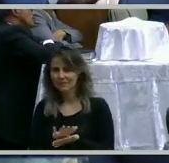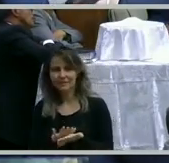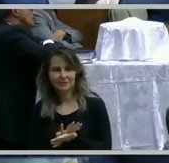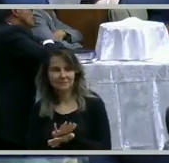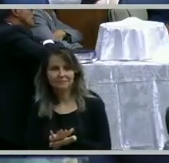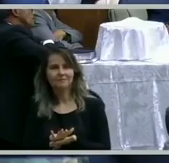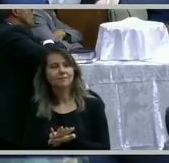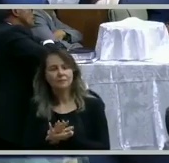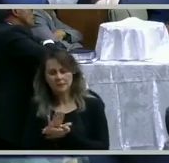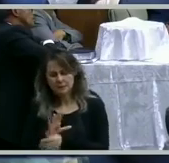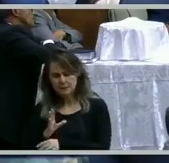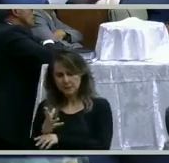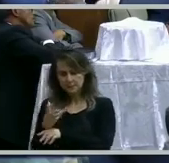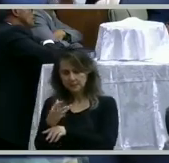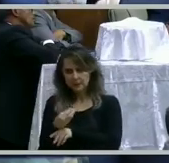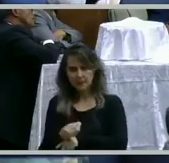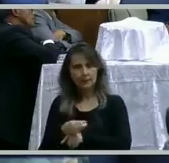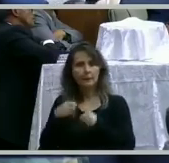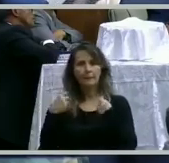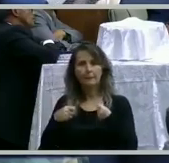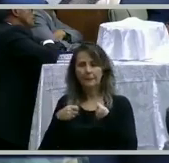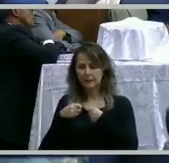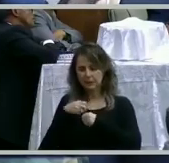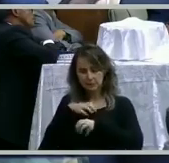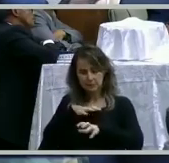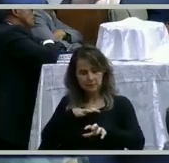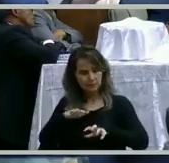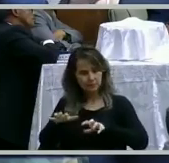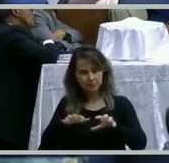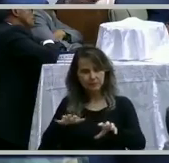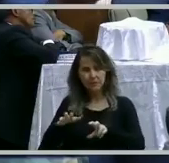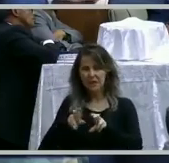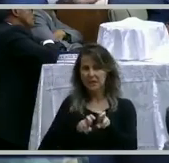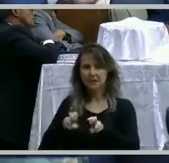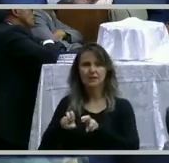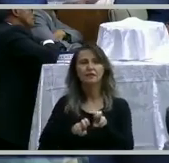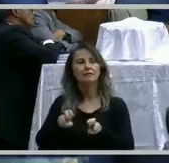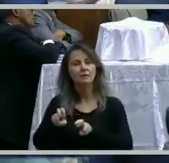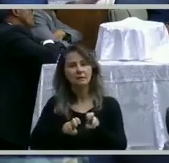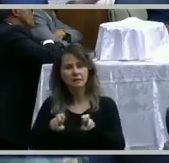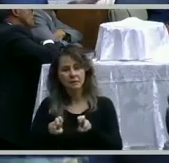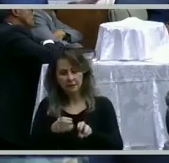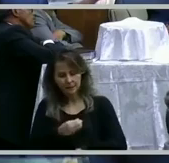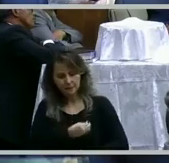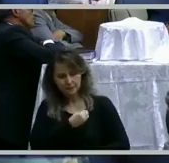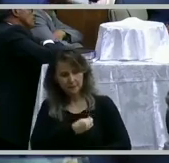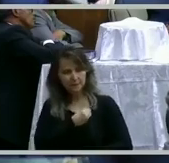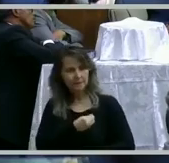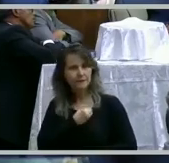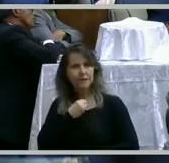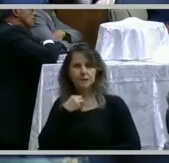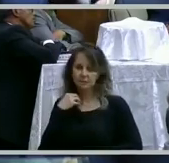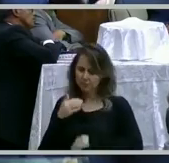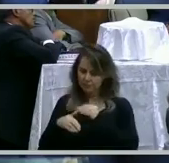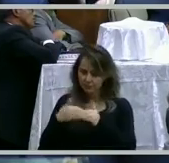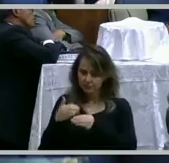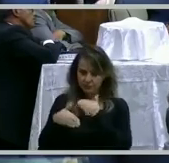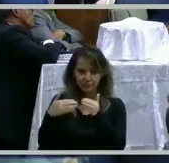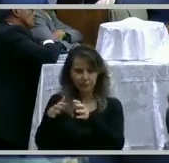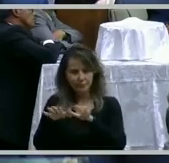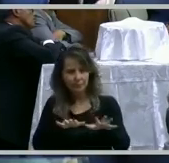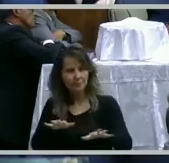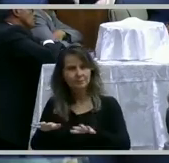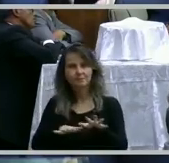A igreja, ela tem que estar em movimento. É um organismo vivo. Ela tem que estar em movimento, movimento,